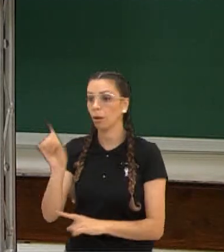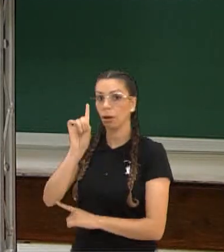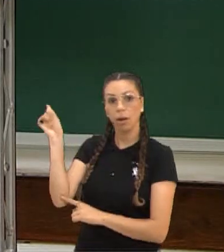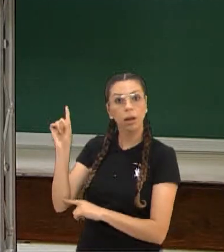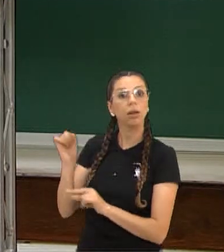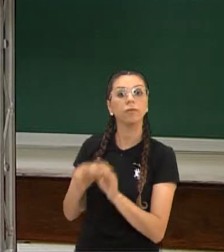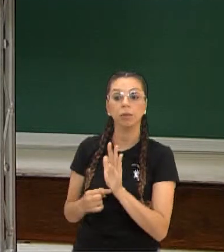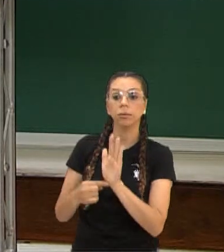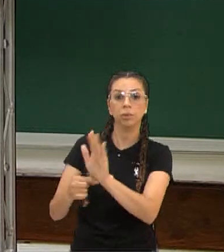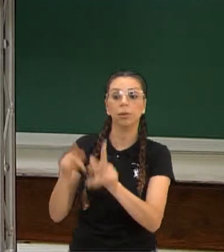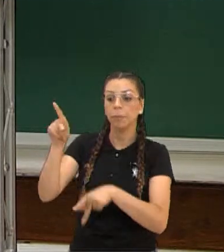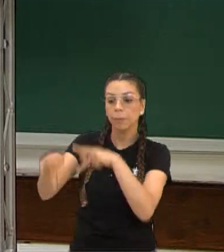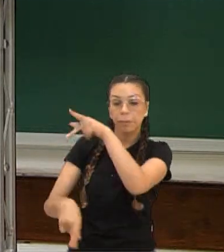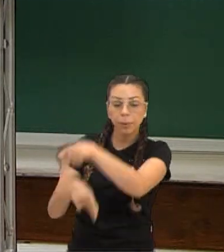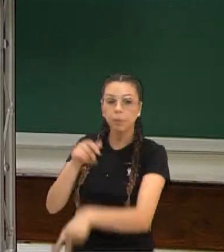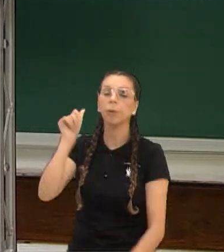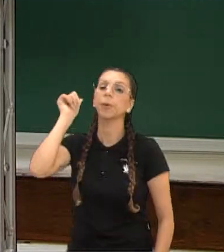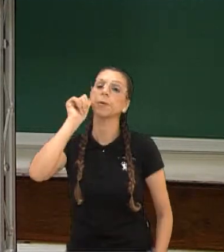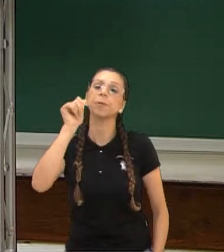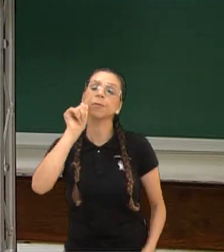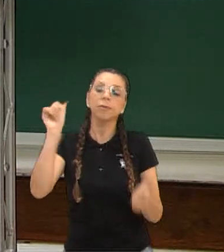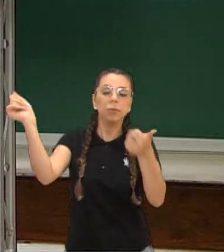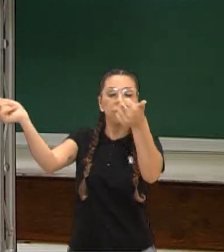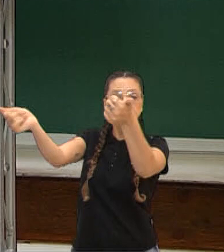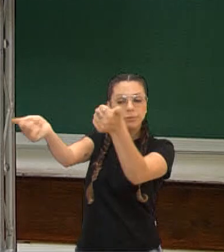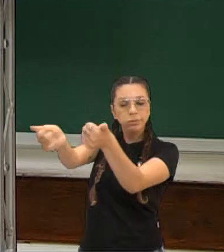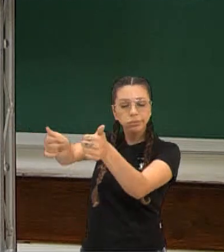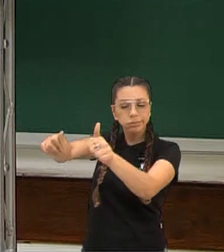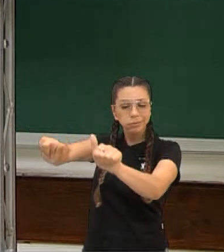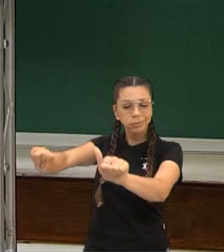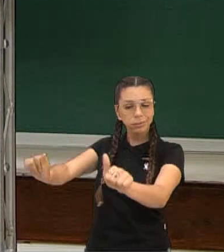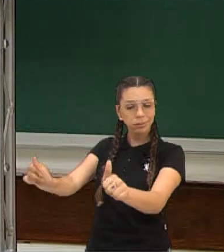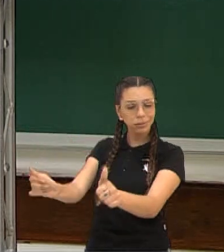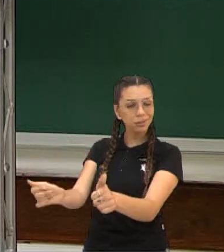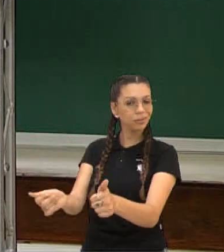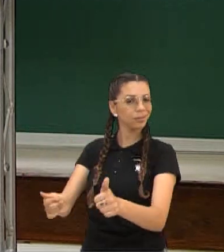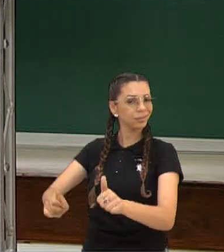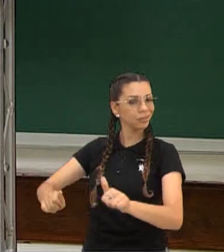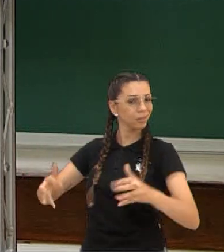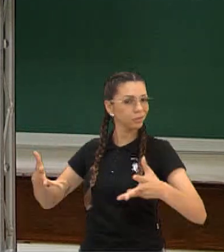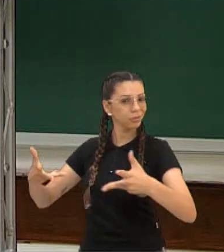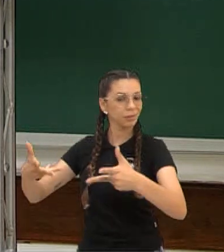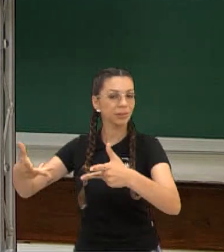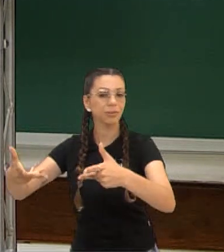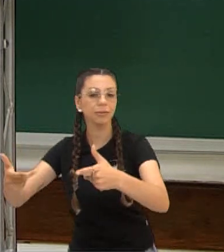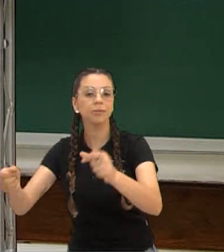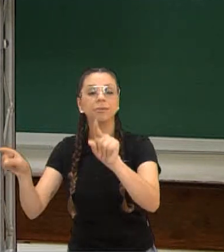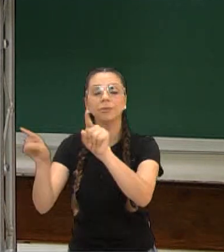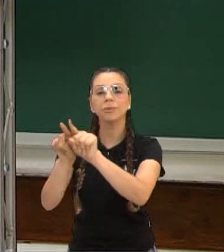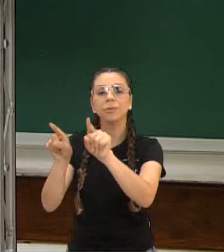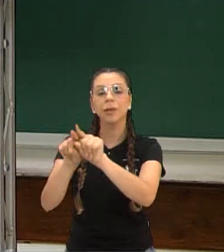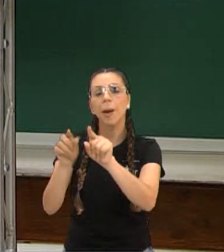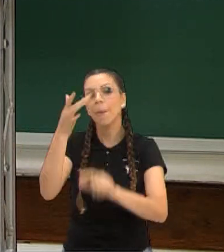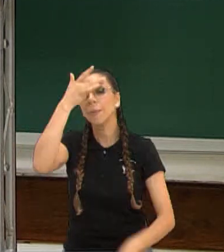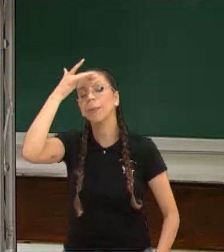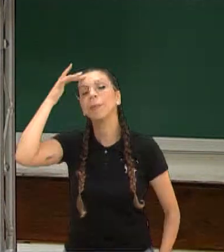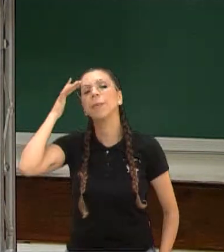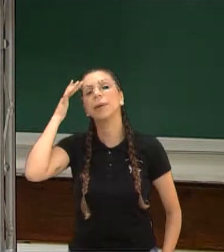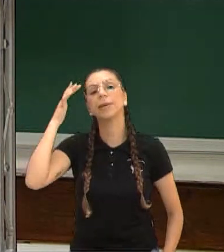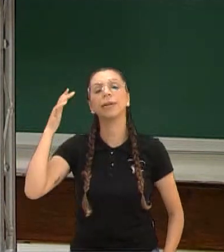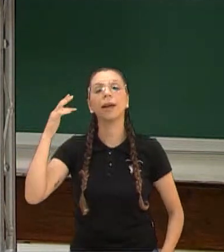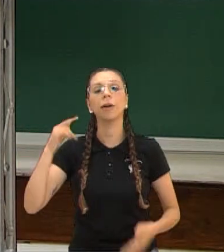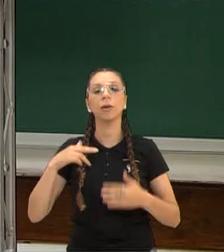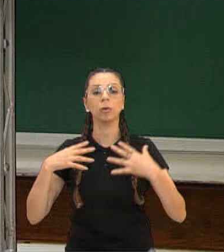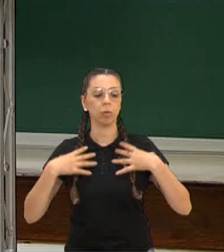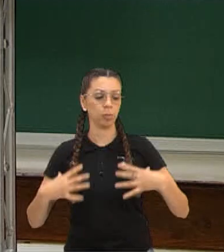pessoas, tá? Pintou o corpo feminino com formas puras e isentas do erotismo e sensualidade. Preferia os nus ao ar livre,